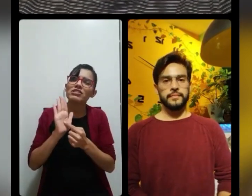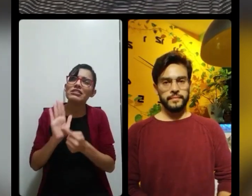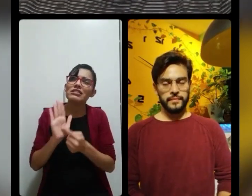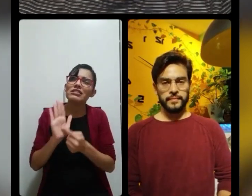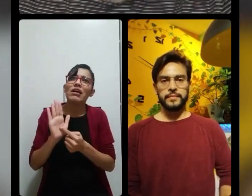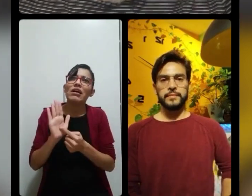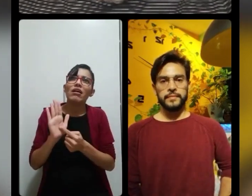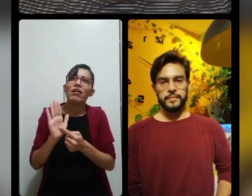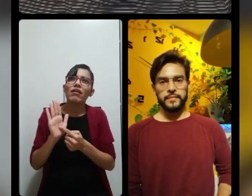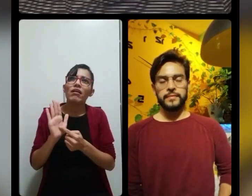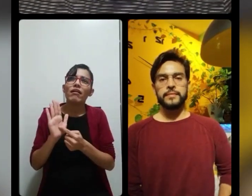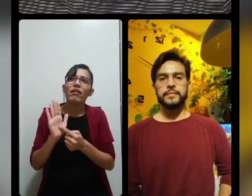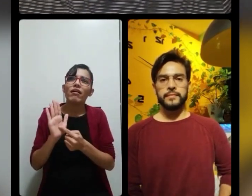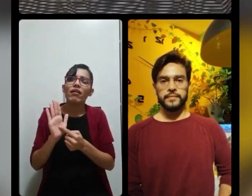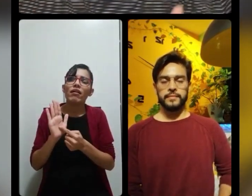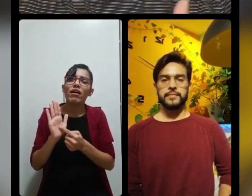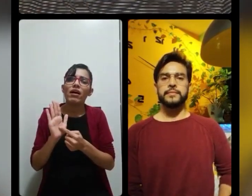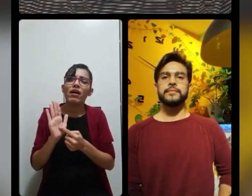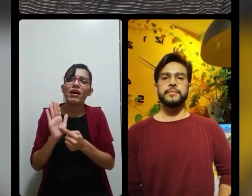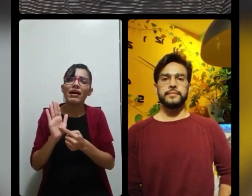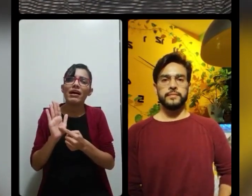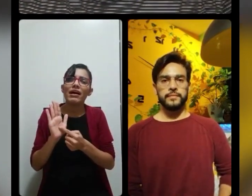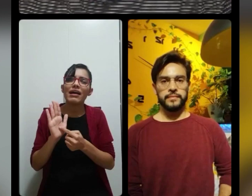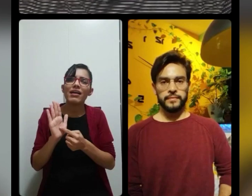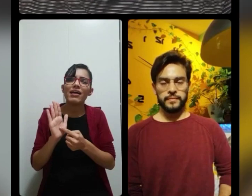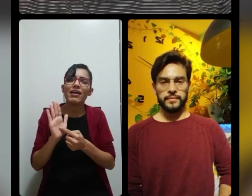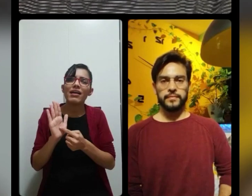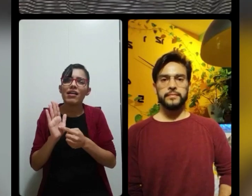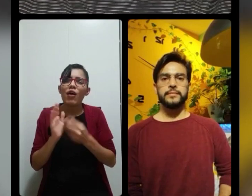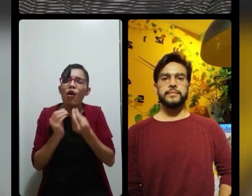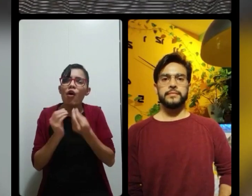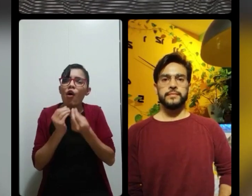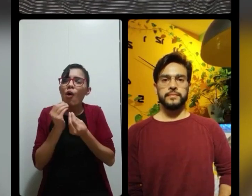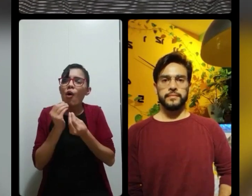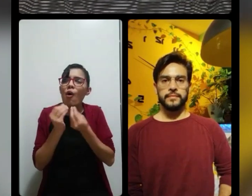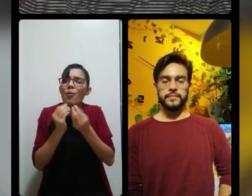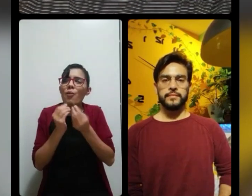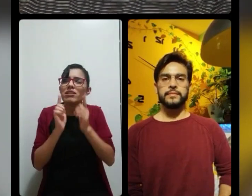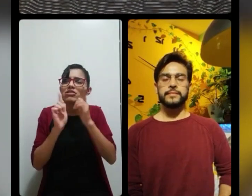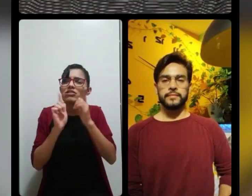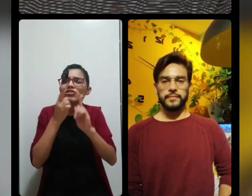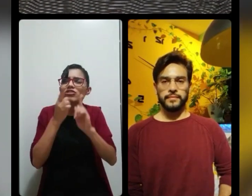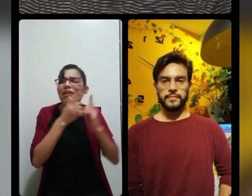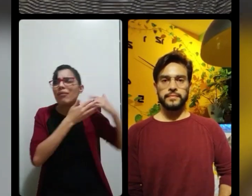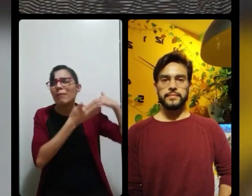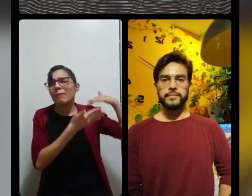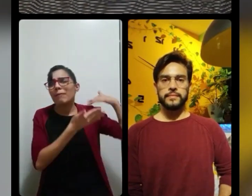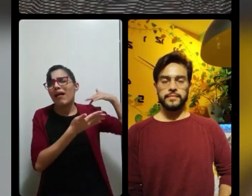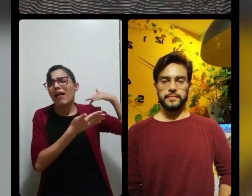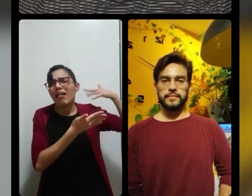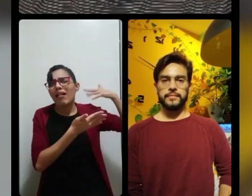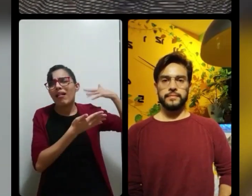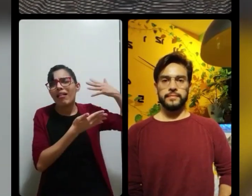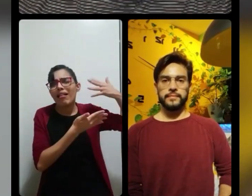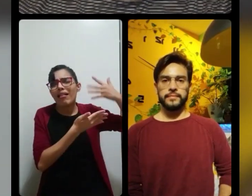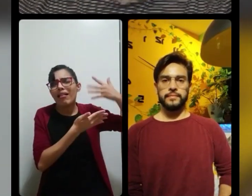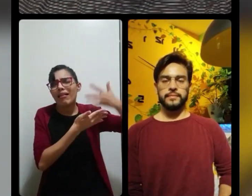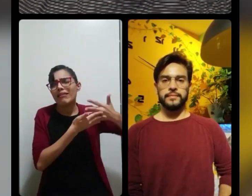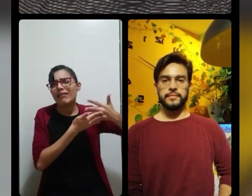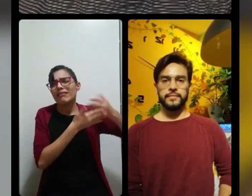Ele dá todo aquele arcabouço do gesto ao longo do tempo, naquele corte de 20 séculos e tal.